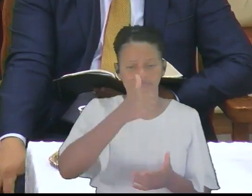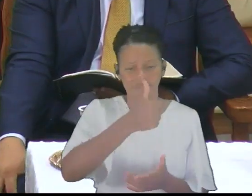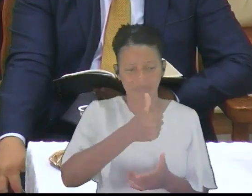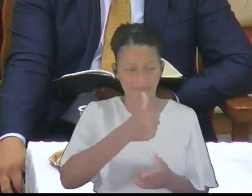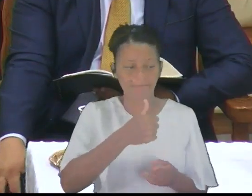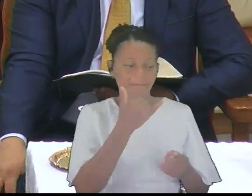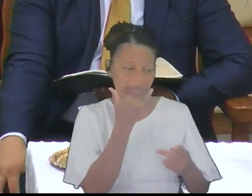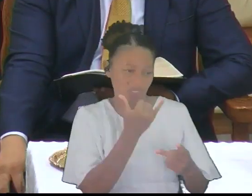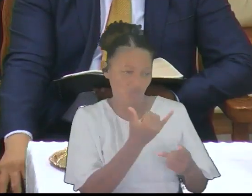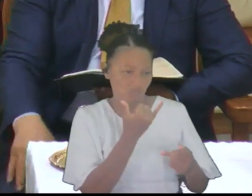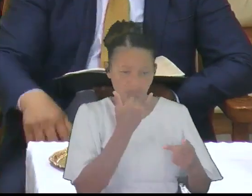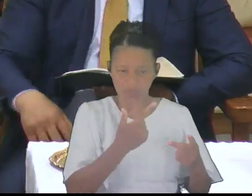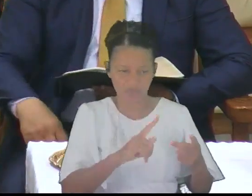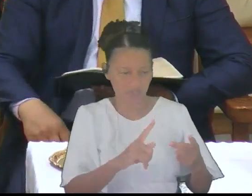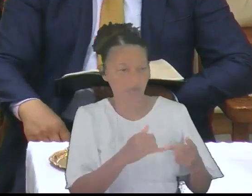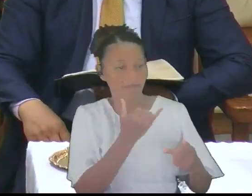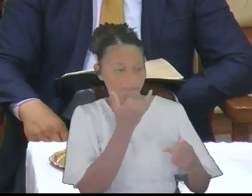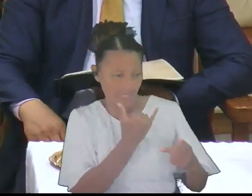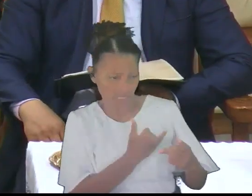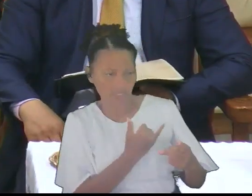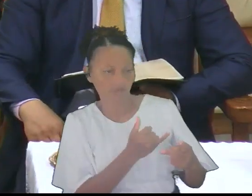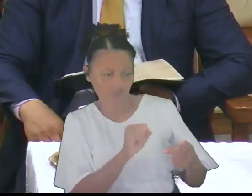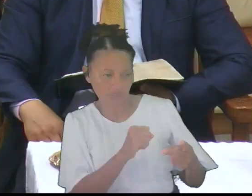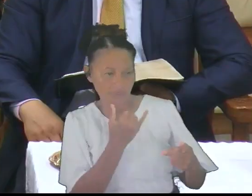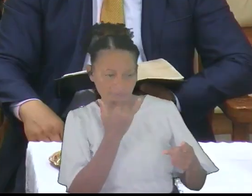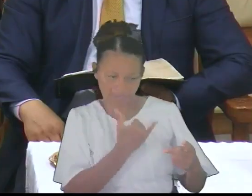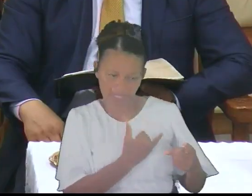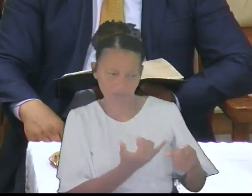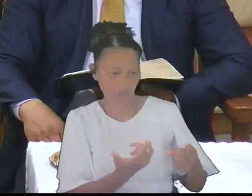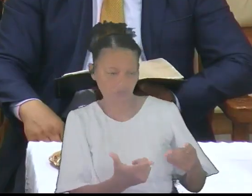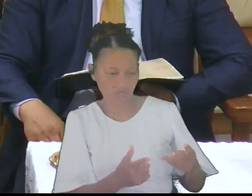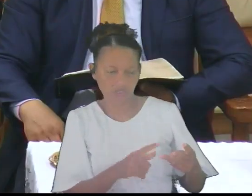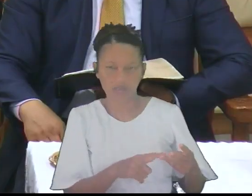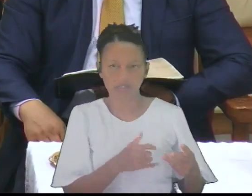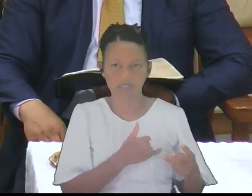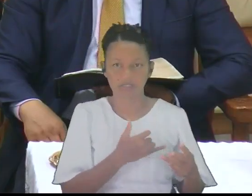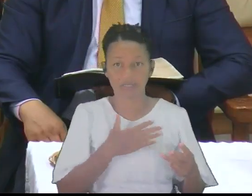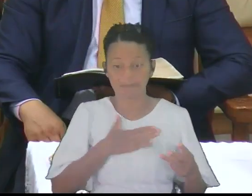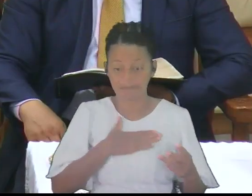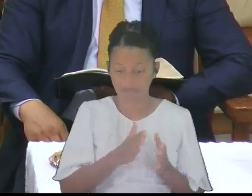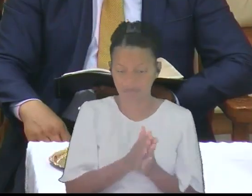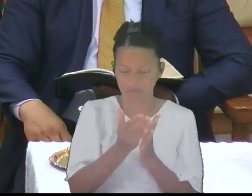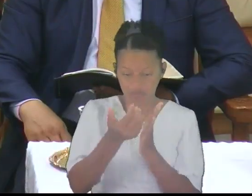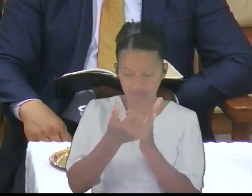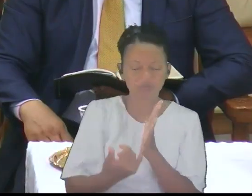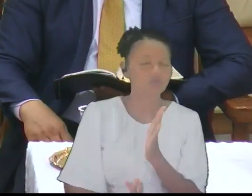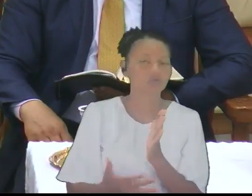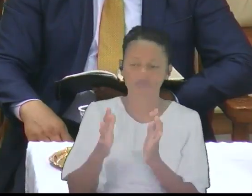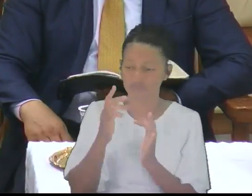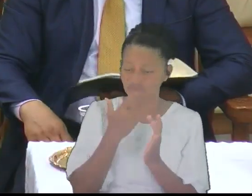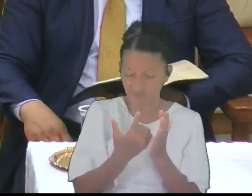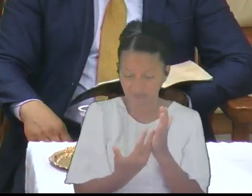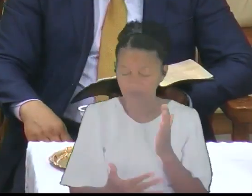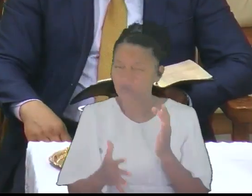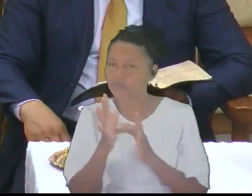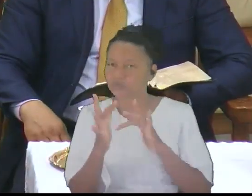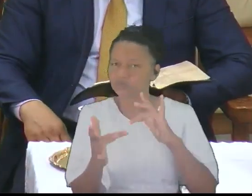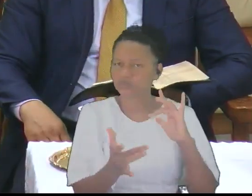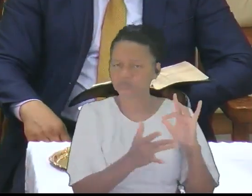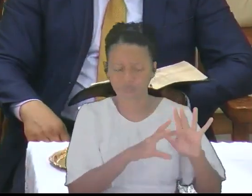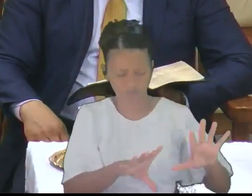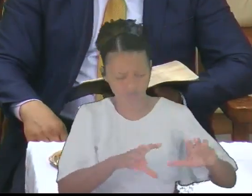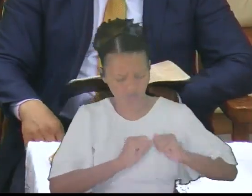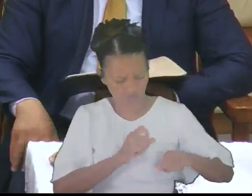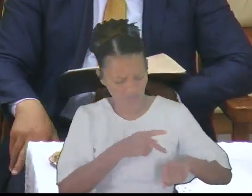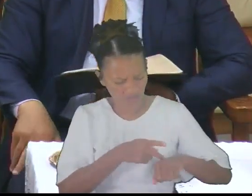é perdoado, esse não é, esse é perdoado, esse não é, esse é perdoado, esse não é. A minha Bíblia diz que o sangue de Jesus Cristo nos